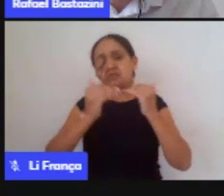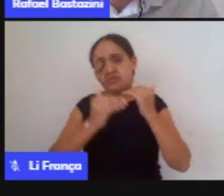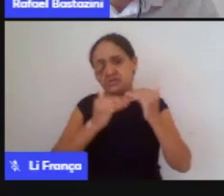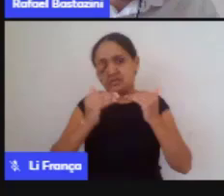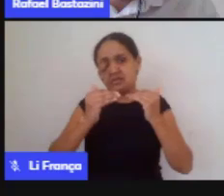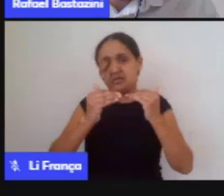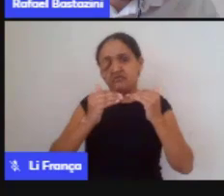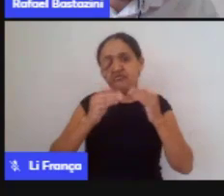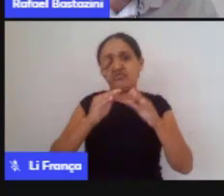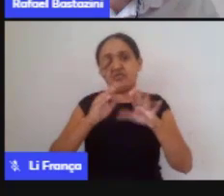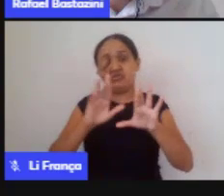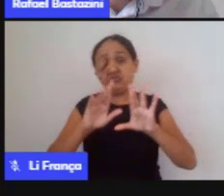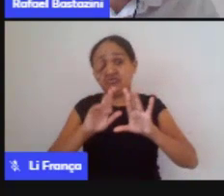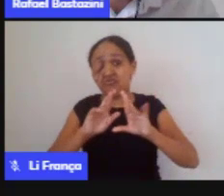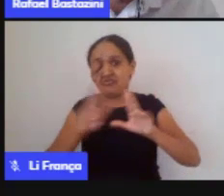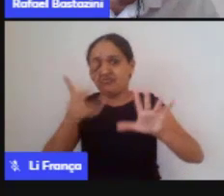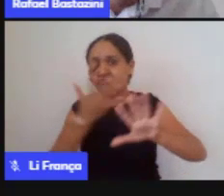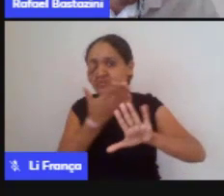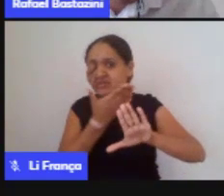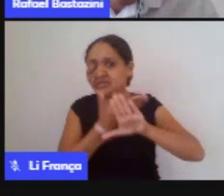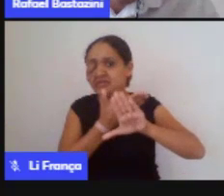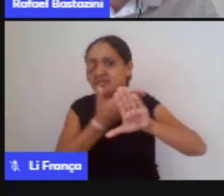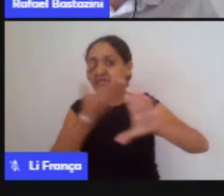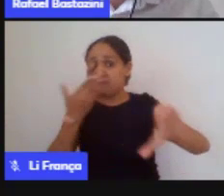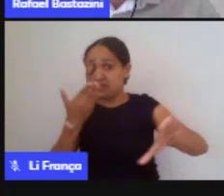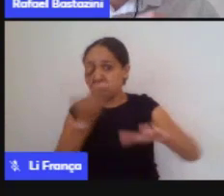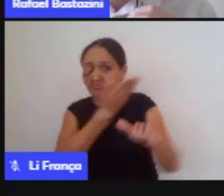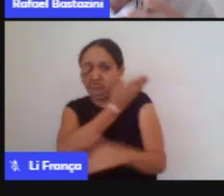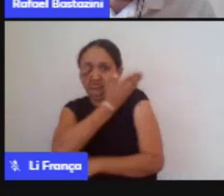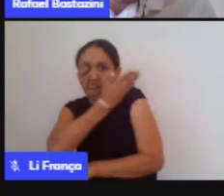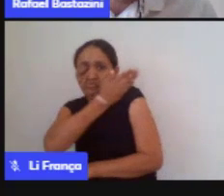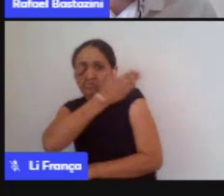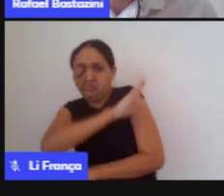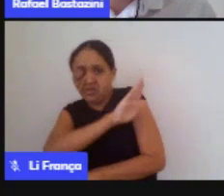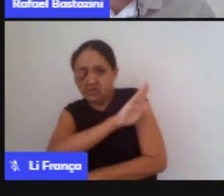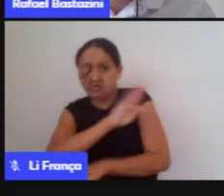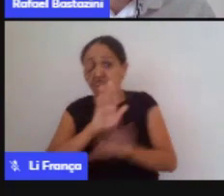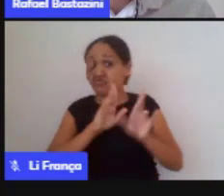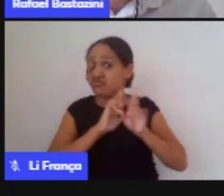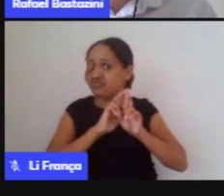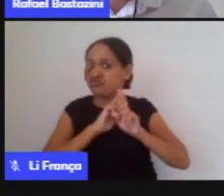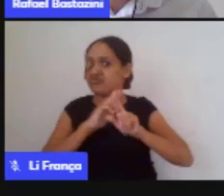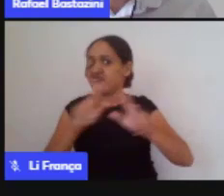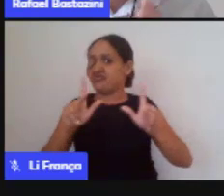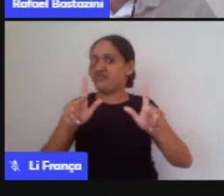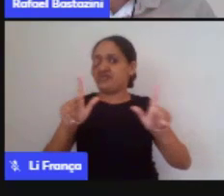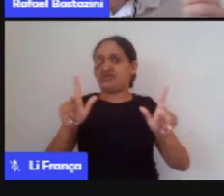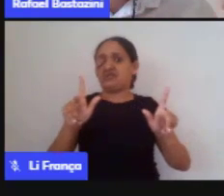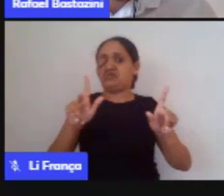de estigmatização, de preconceito, de diferenciação